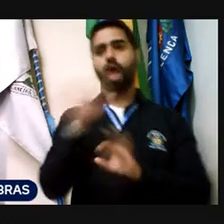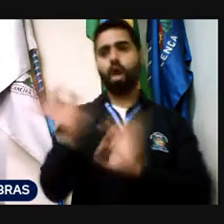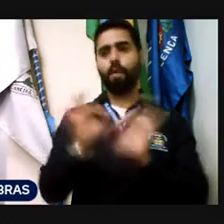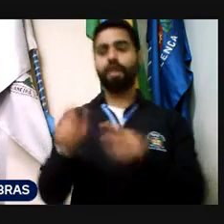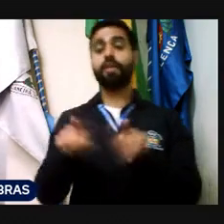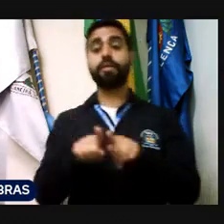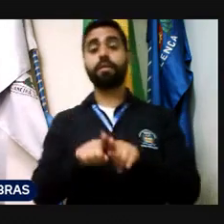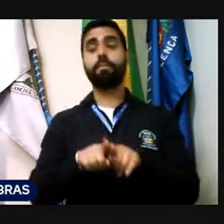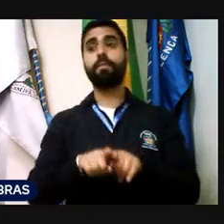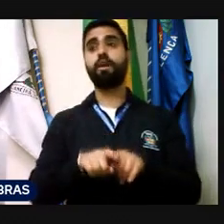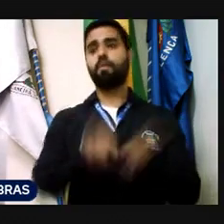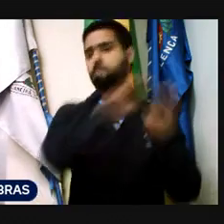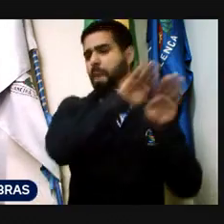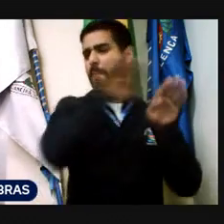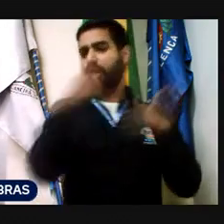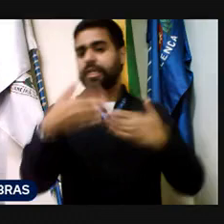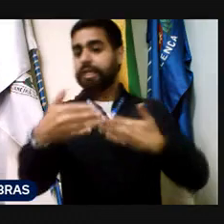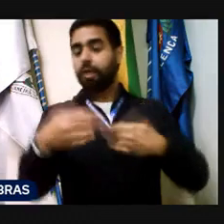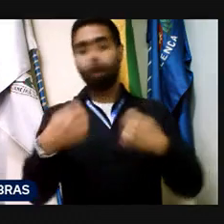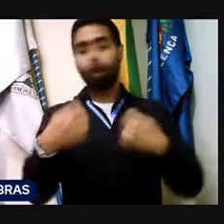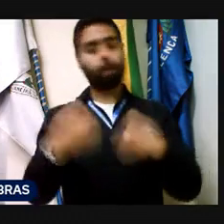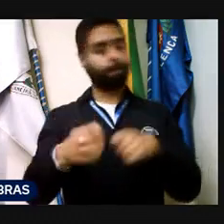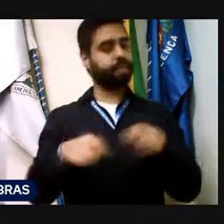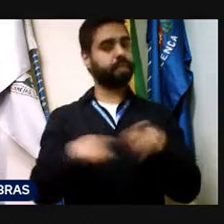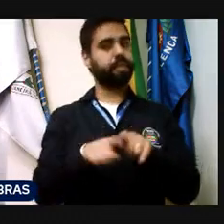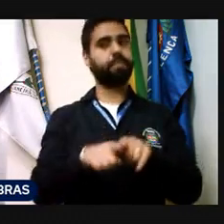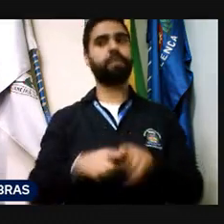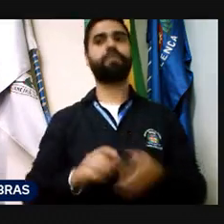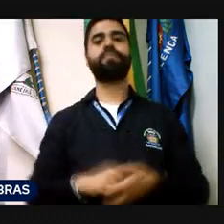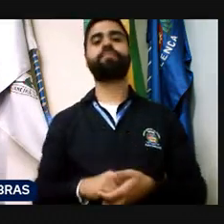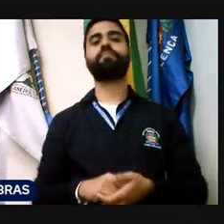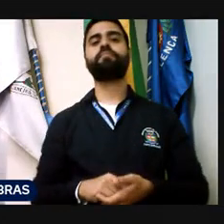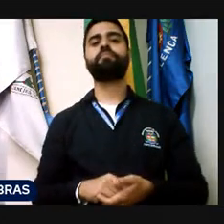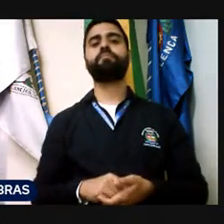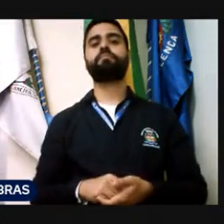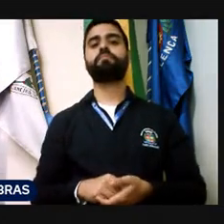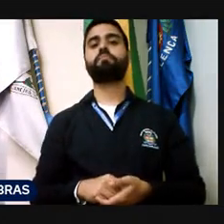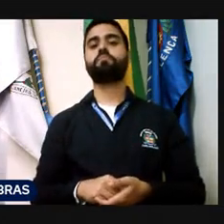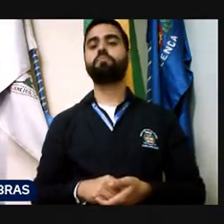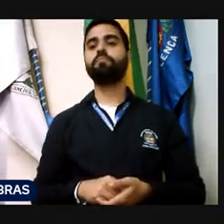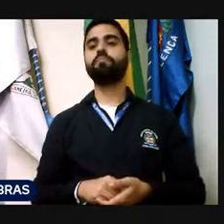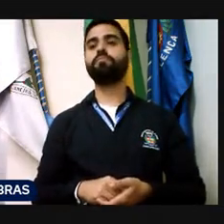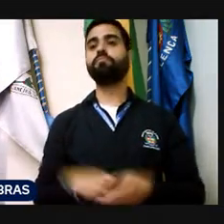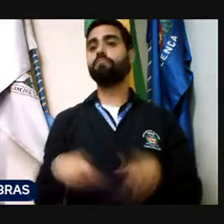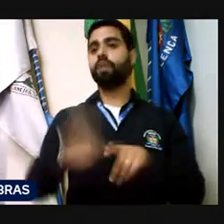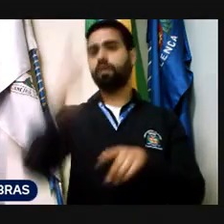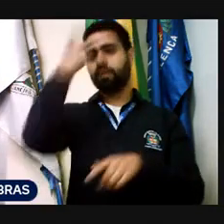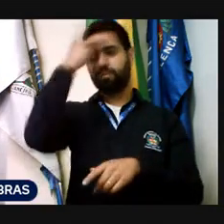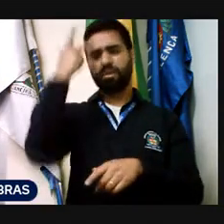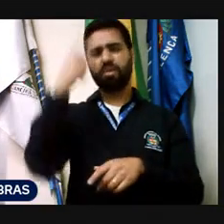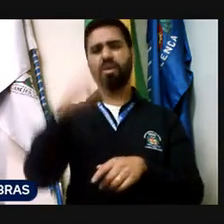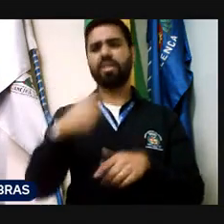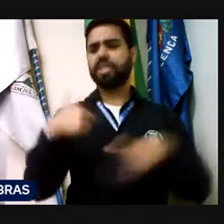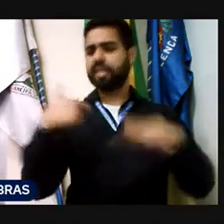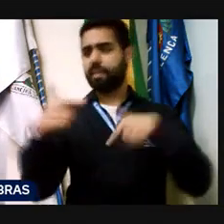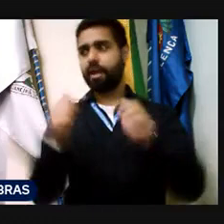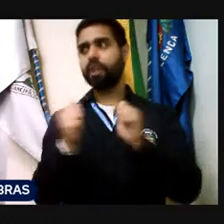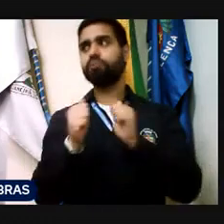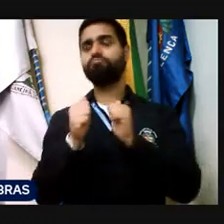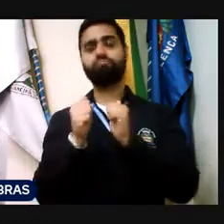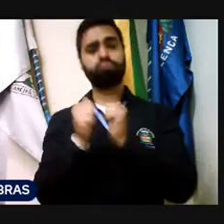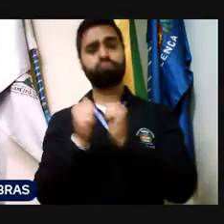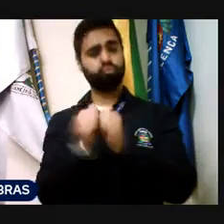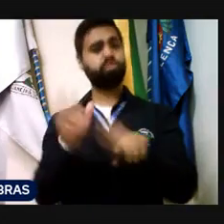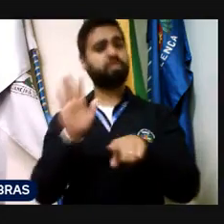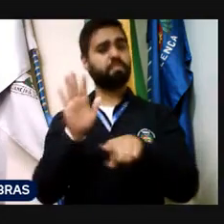ponte que nem tão cedo, você vê, fazia uma barulhada tremenda, todos os vizinhos aí incomodados com aquela barulhada que fazia aquela ponte. Também as